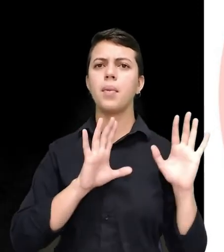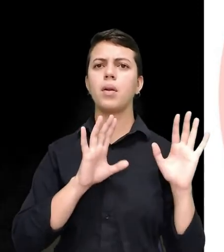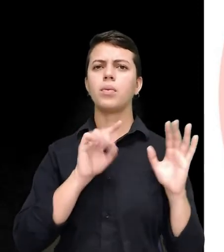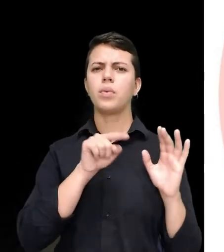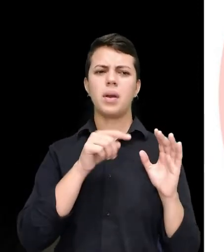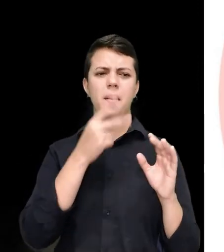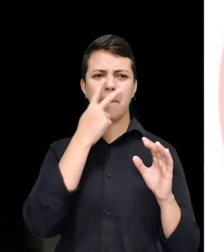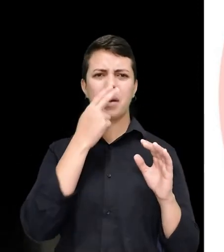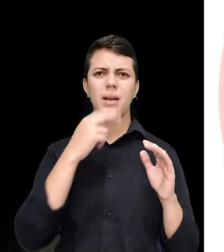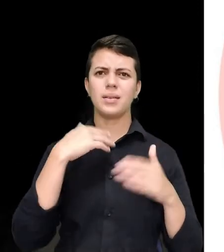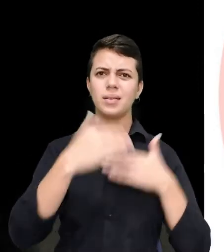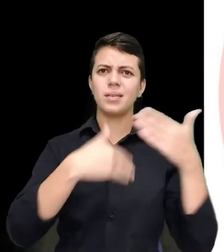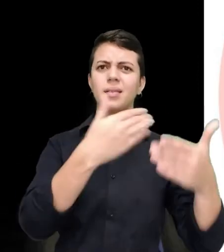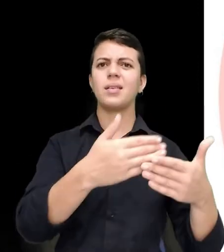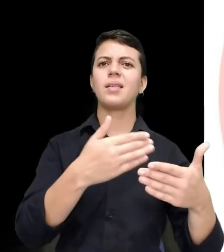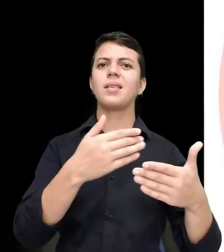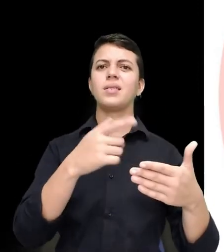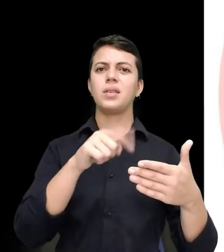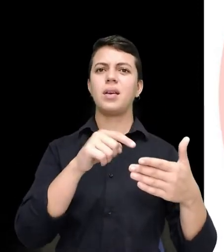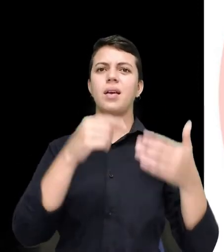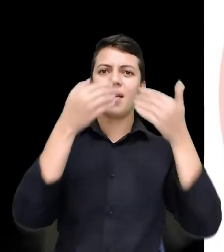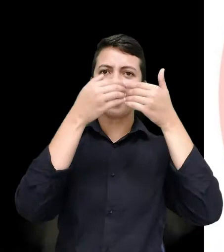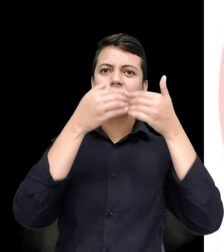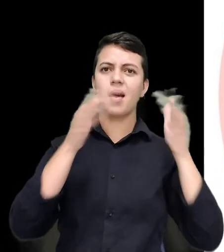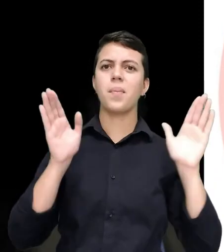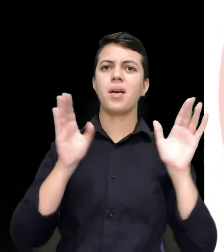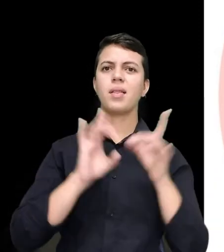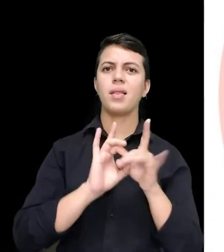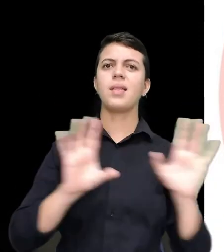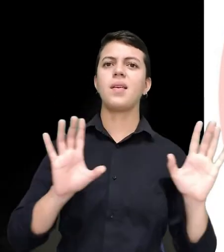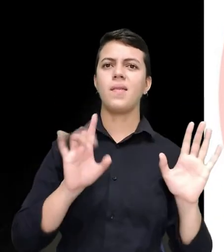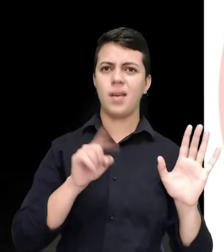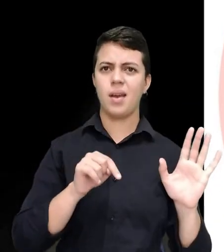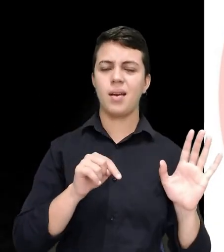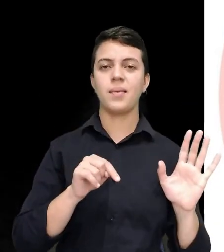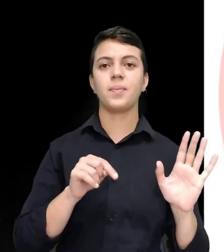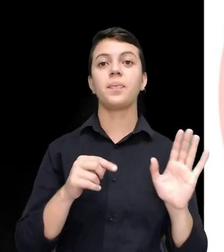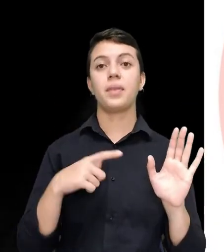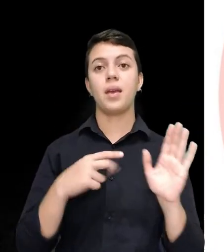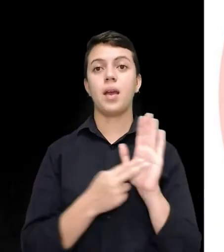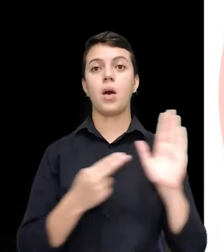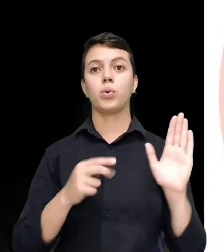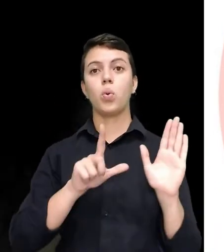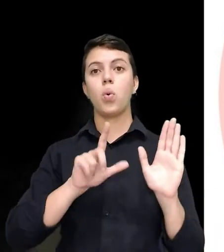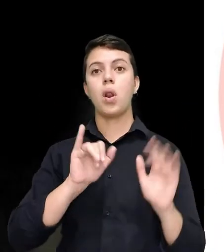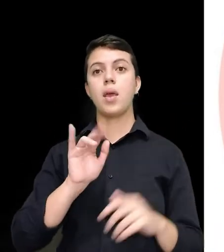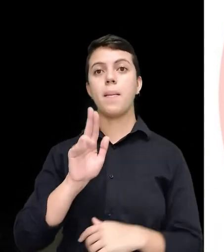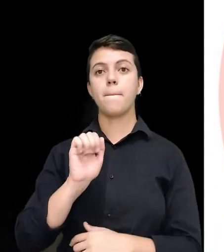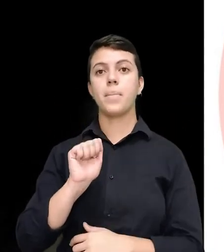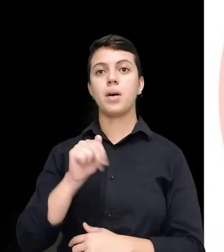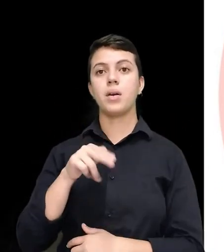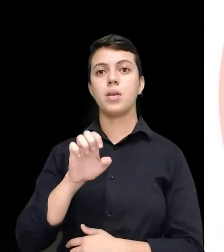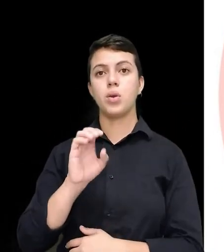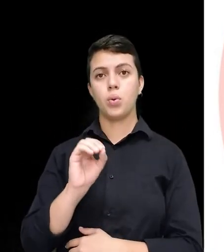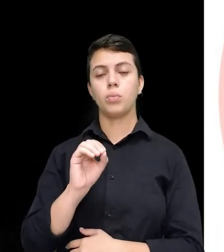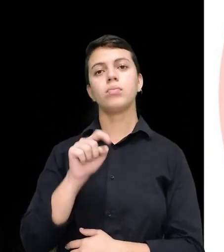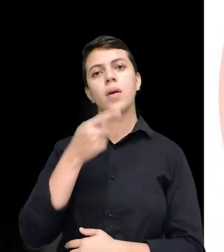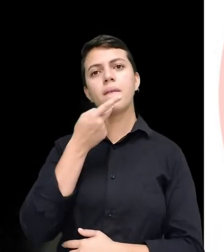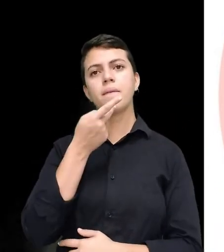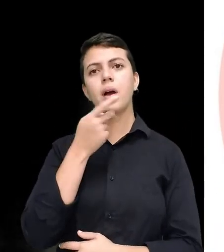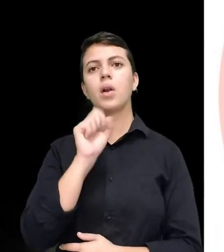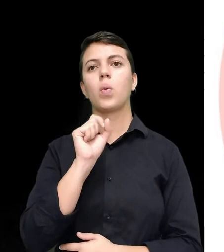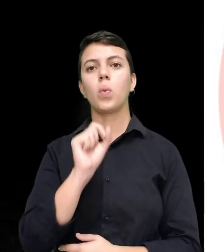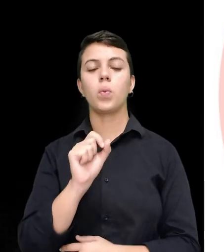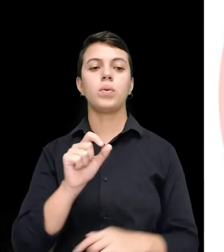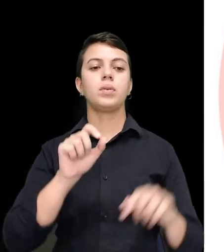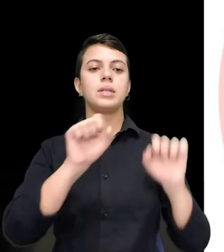de avançado, de democrático ou aberto, como coloca Libânio, né? Mas tem o objetivo de manter